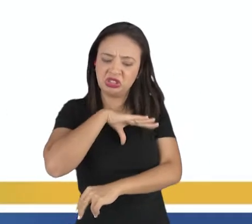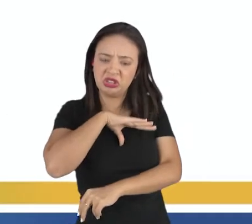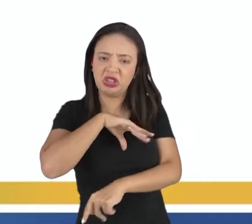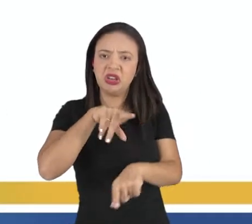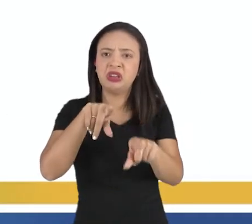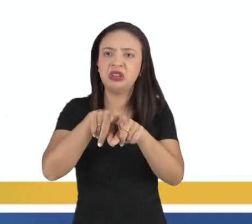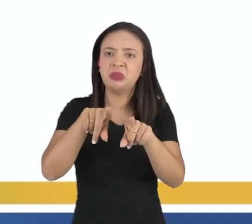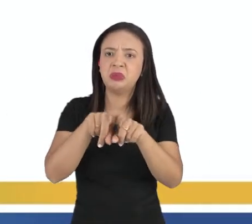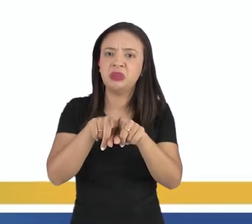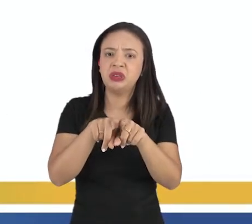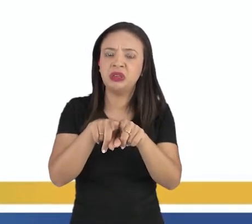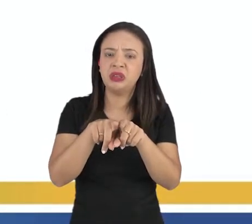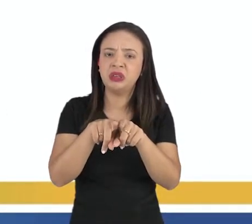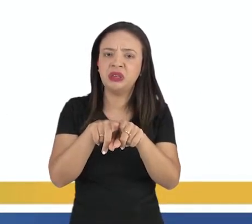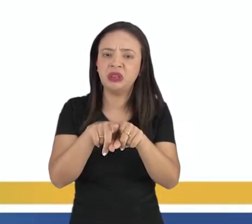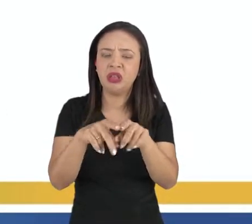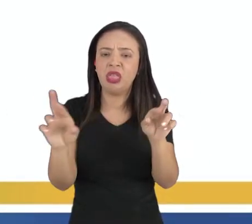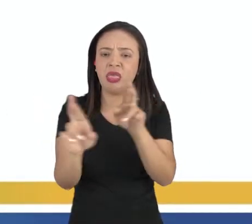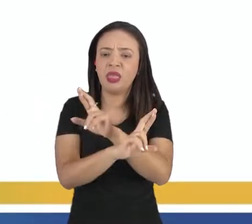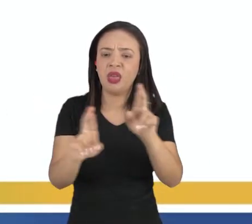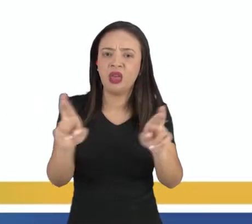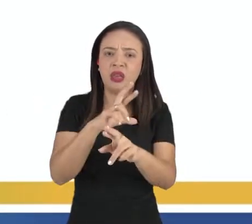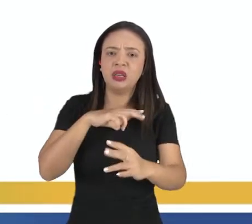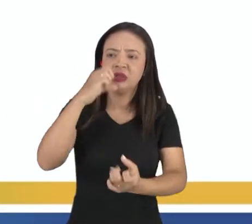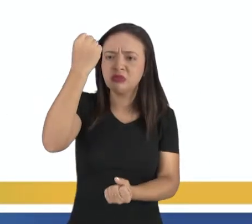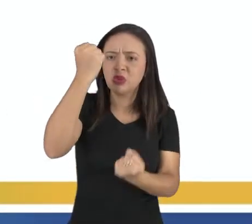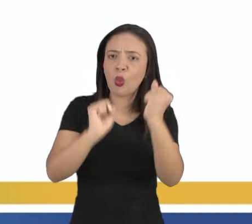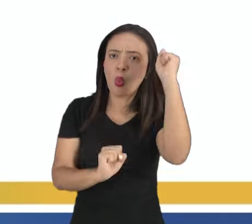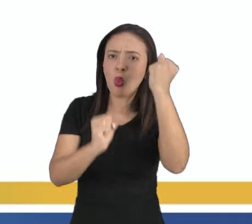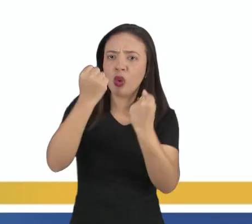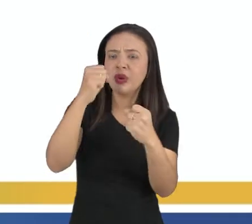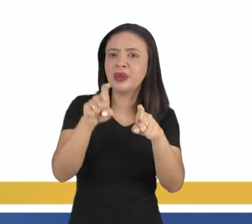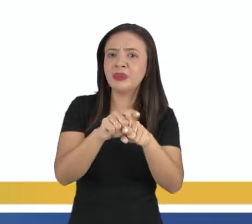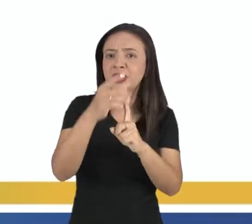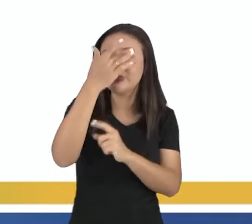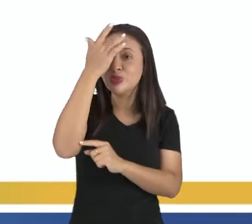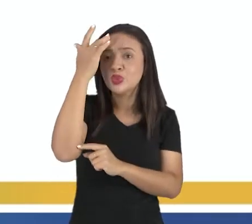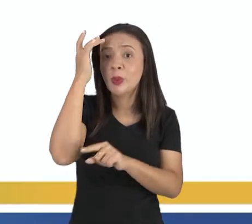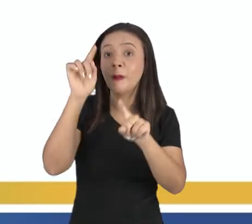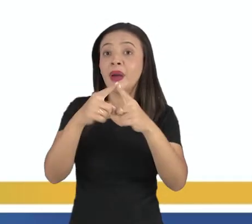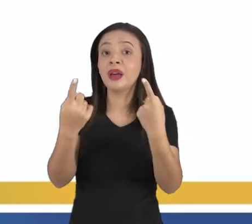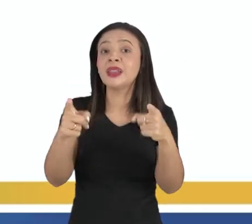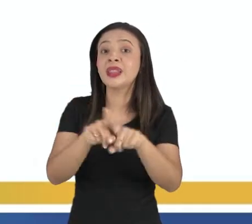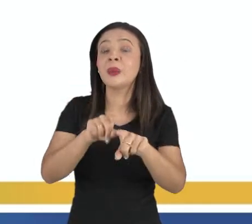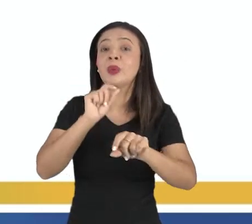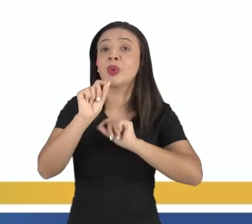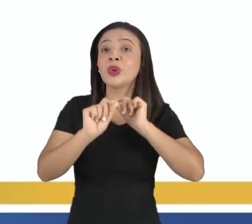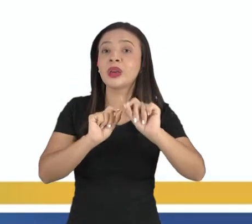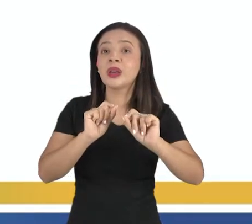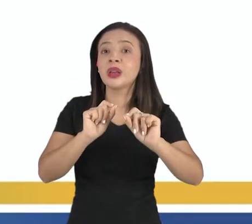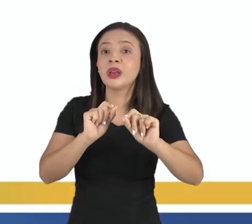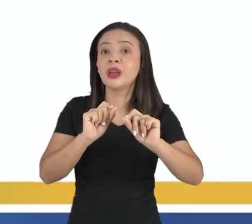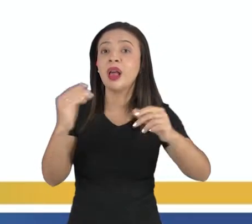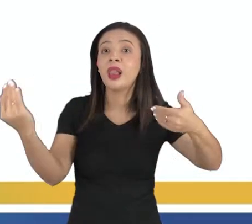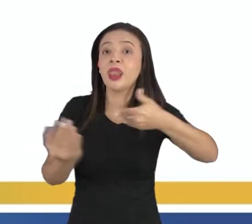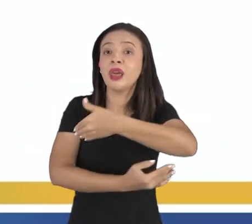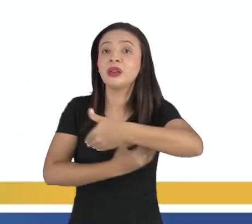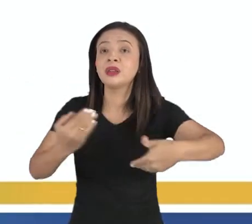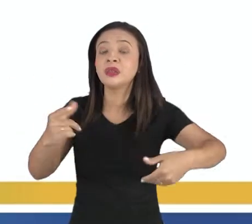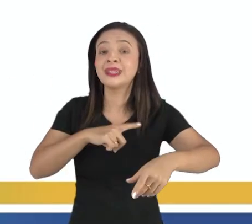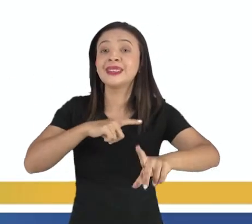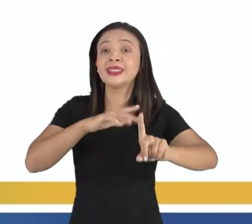cidade e a relação indústria e as pessoas, mas também essa dinâmica que tem entre